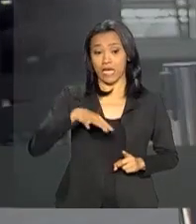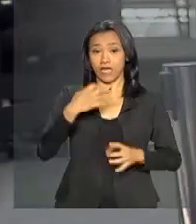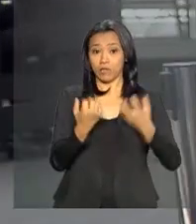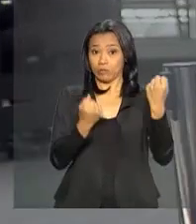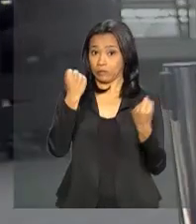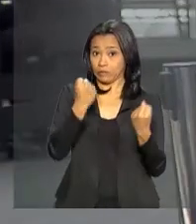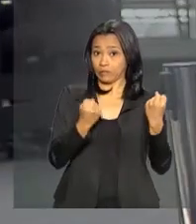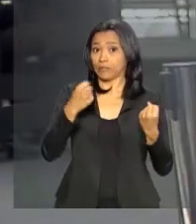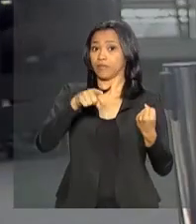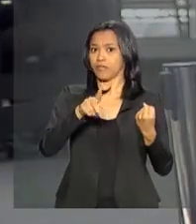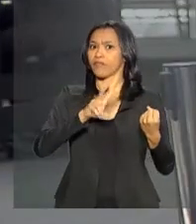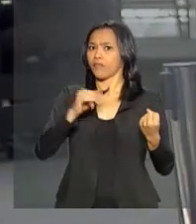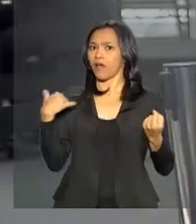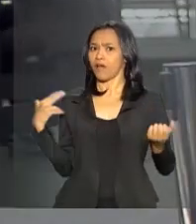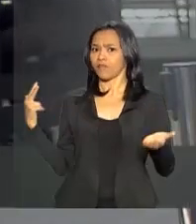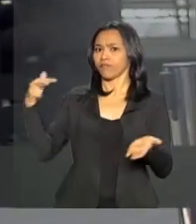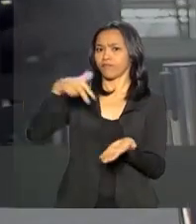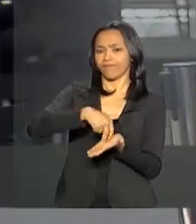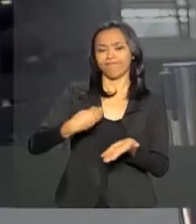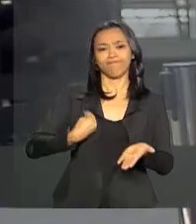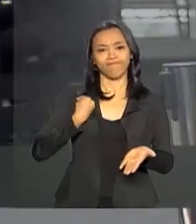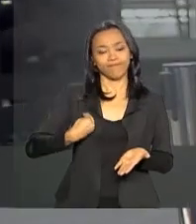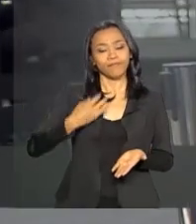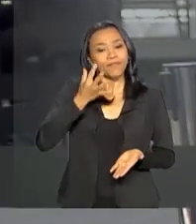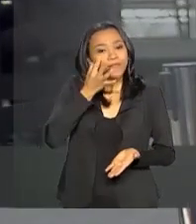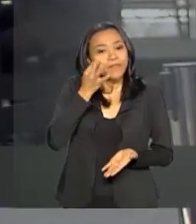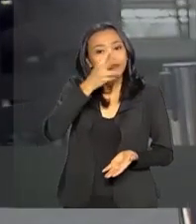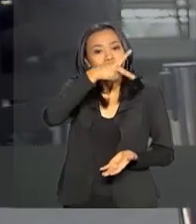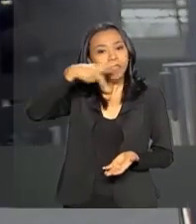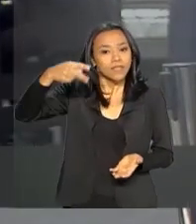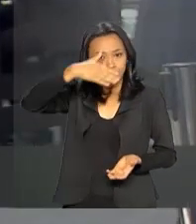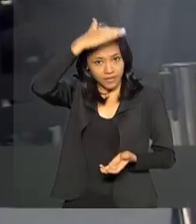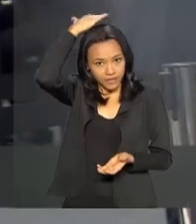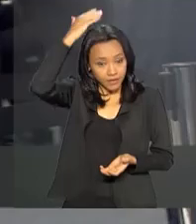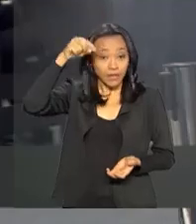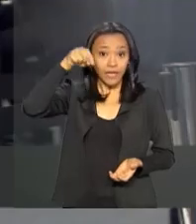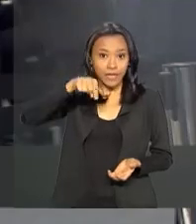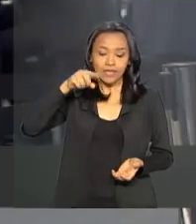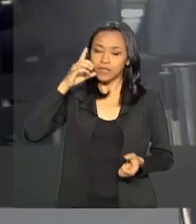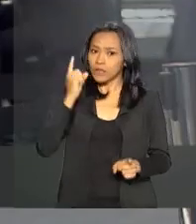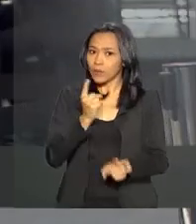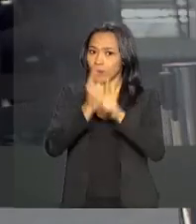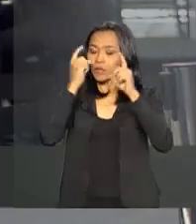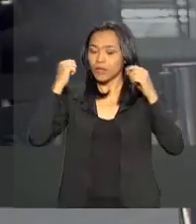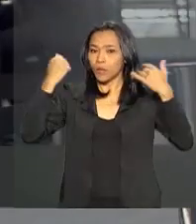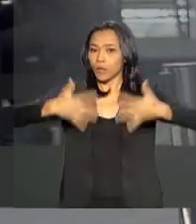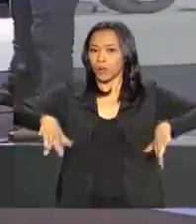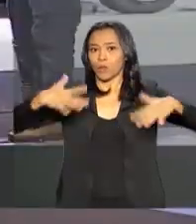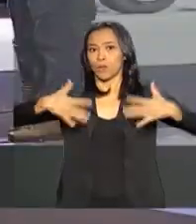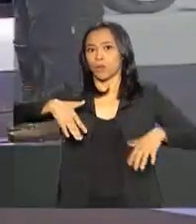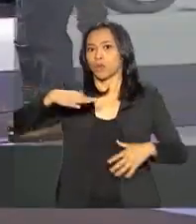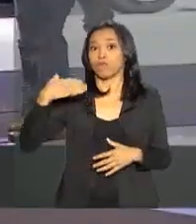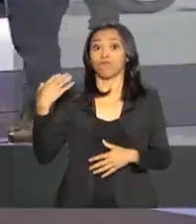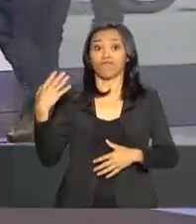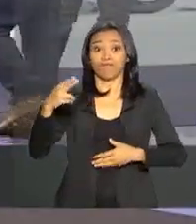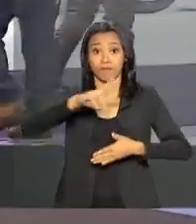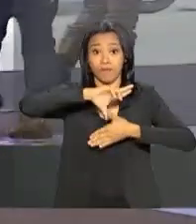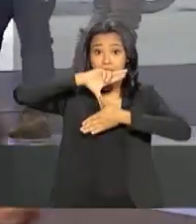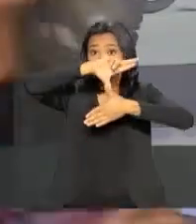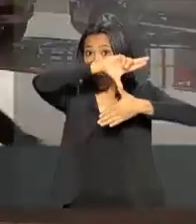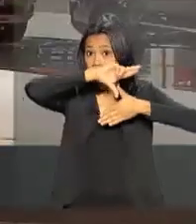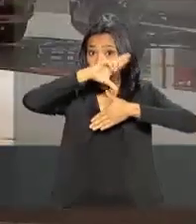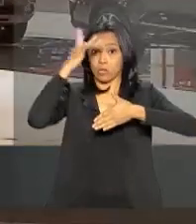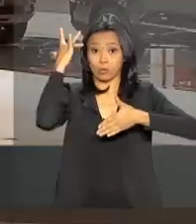com a presença do presidente Michel Temer. O evento é considerado o maior do tipo na América Latina.